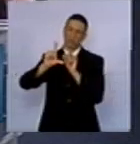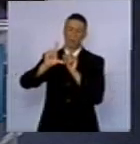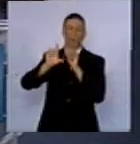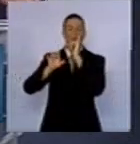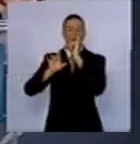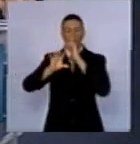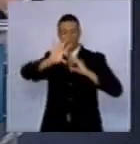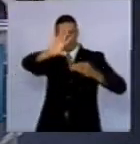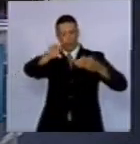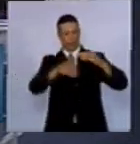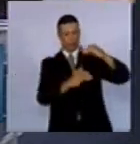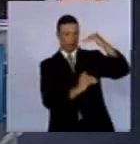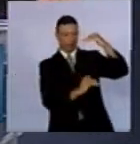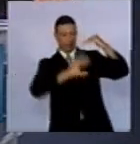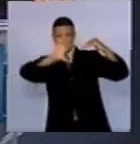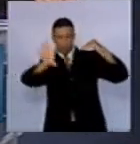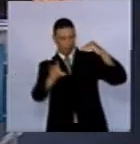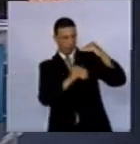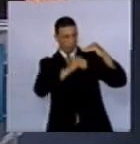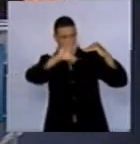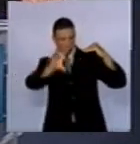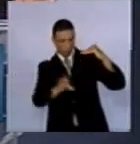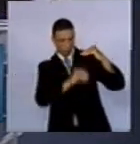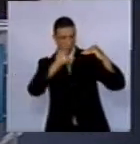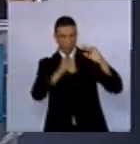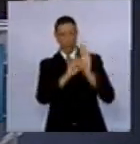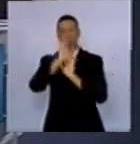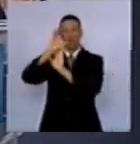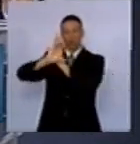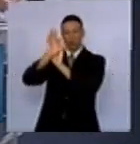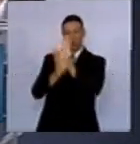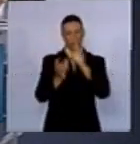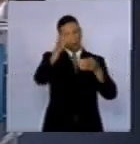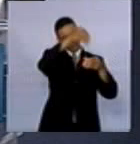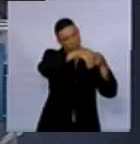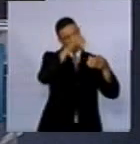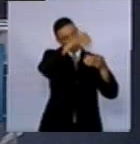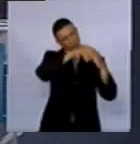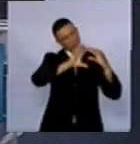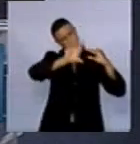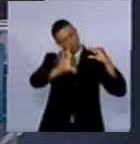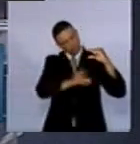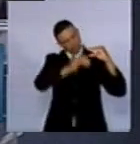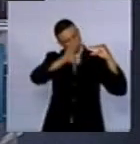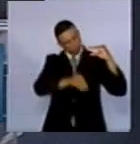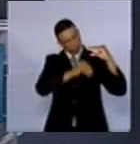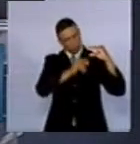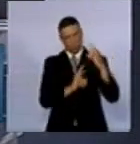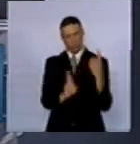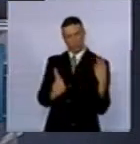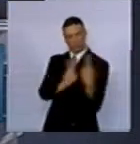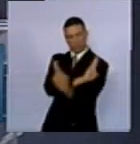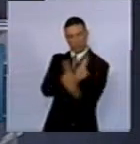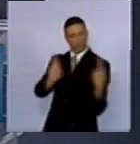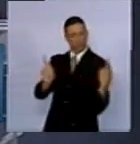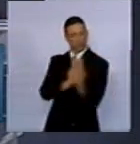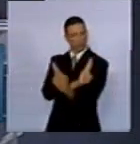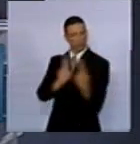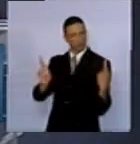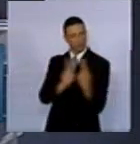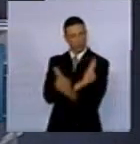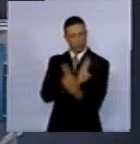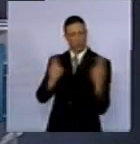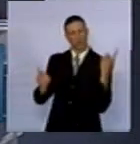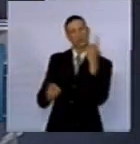carregar e sustentar diferente tipos de conteúdo não importa a sua natureza para rede é tudo 01 com isso